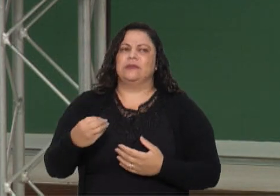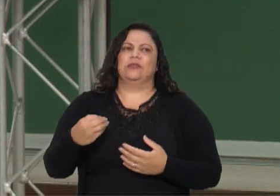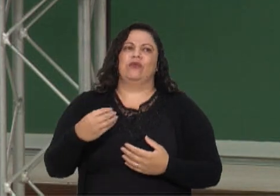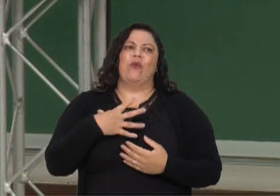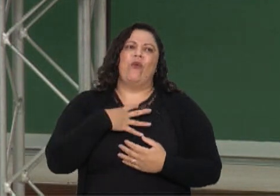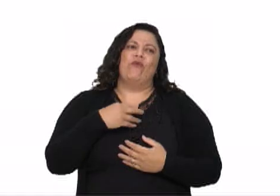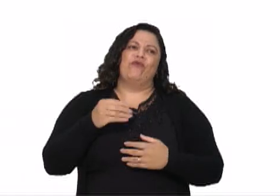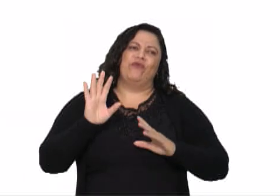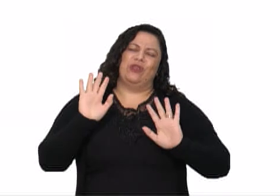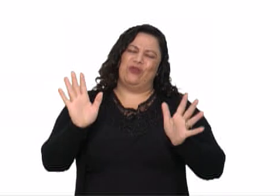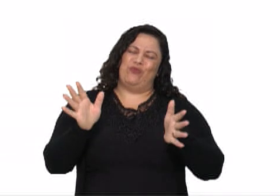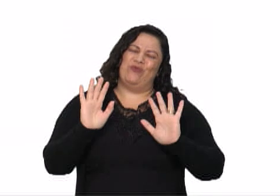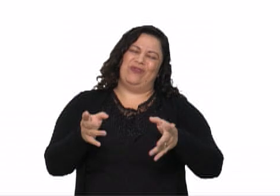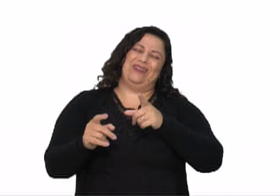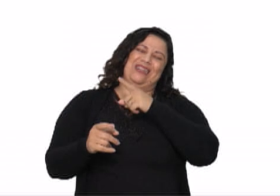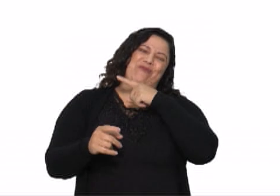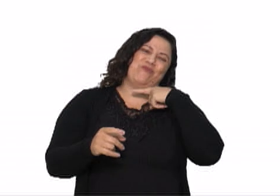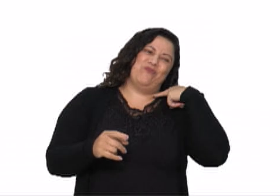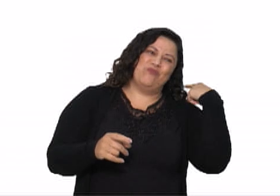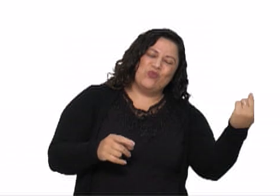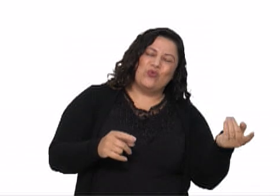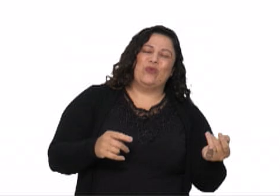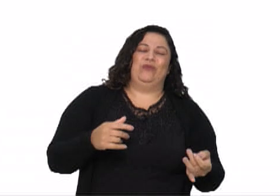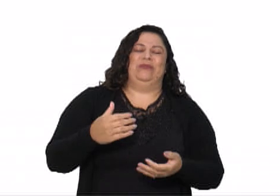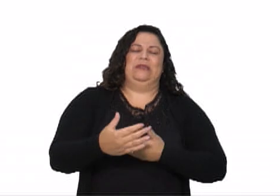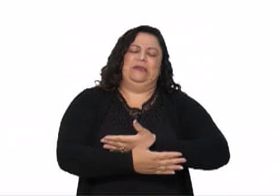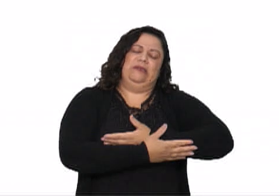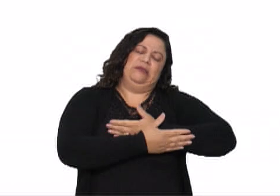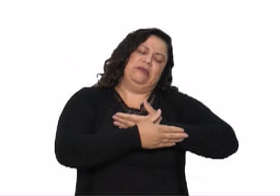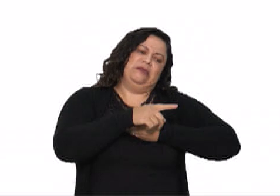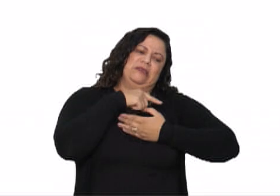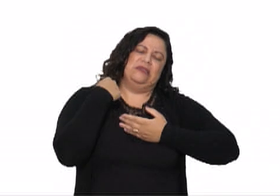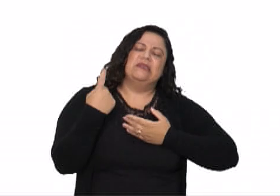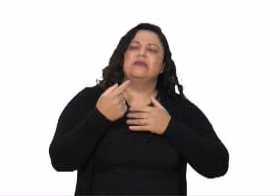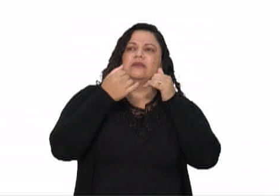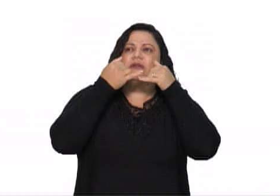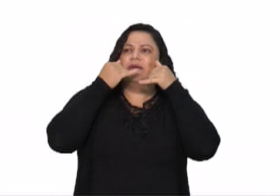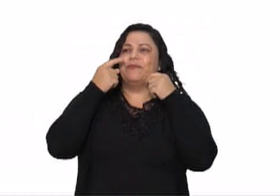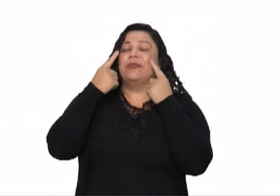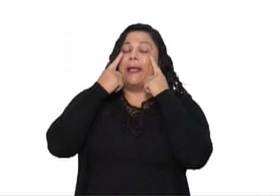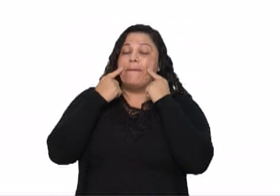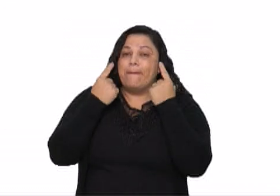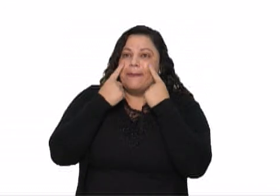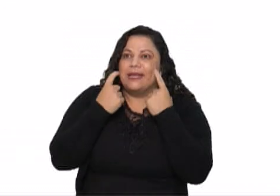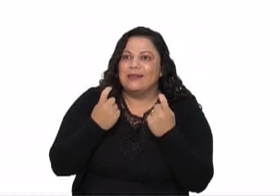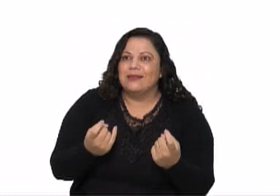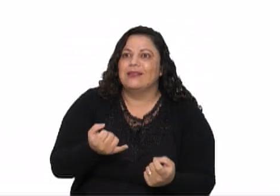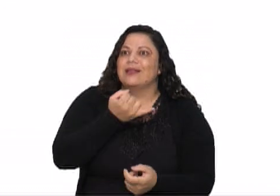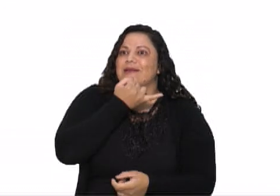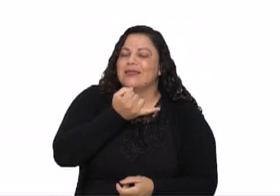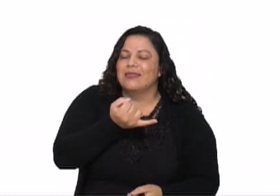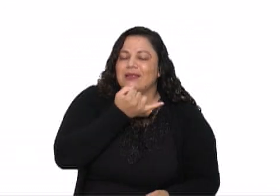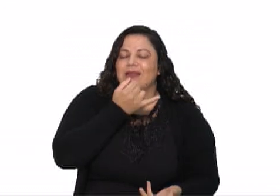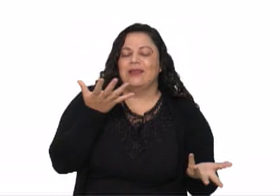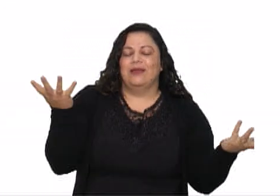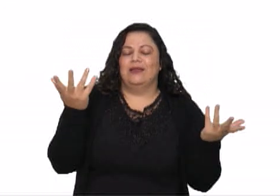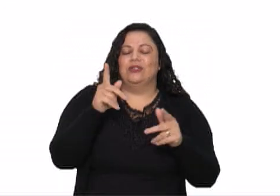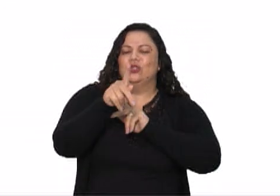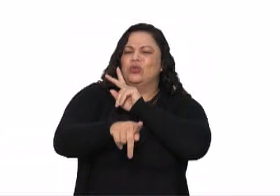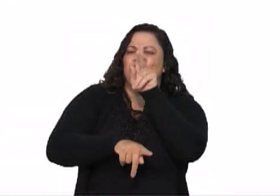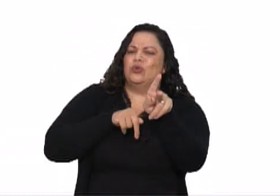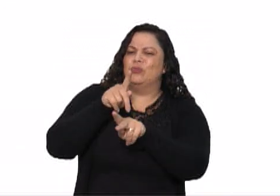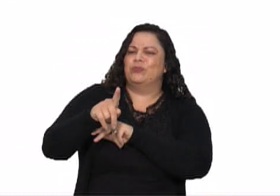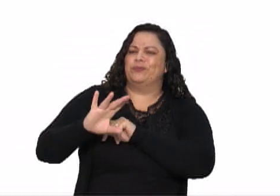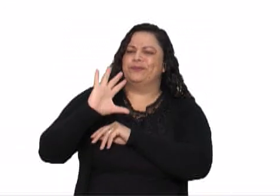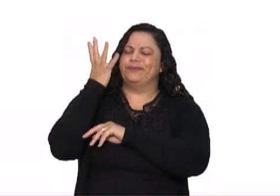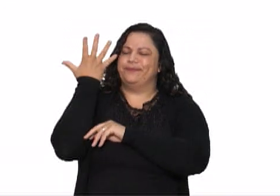não está mais vivo, né? Então, algumas características muito tristes, devastadoras, né? Que o povo passa em